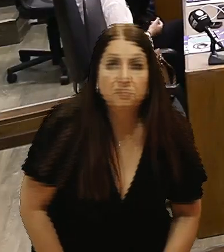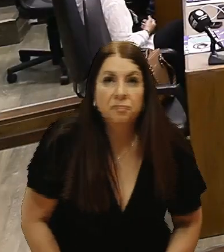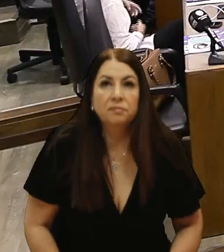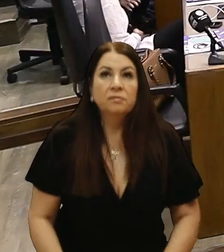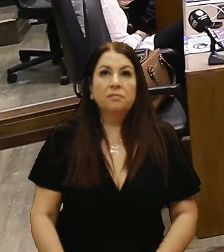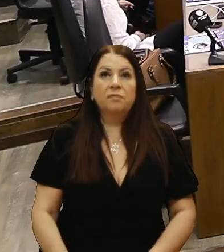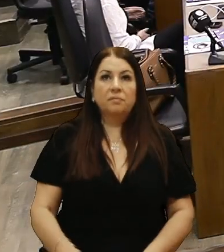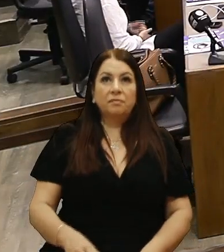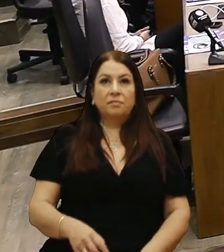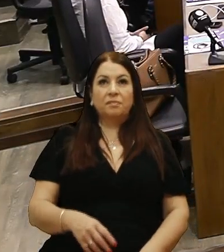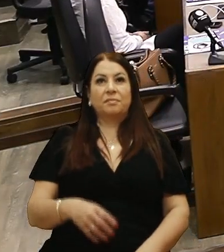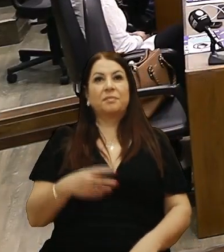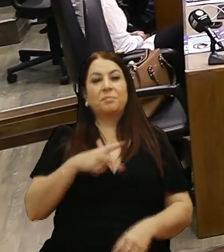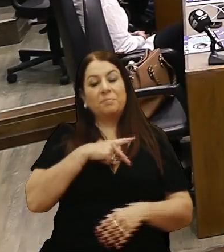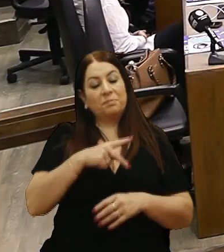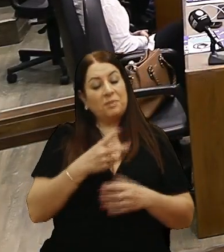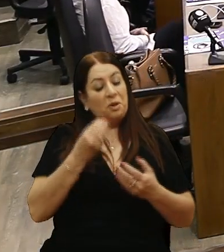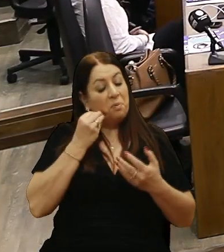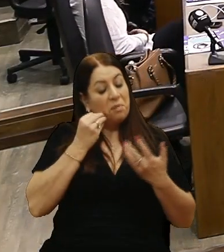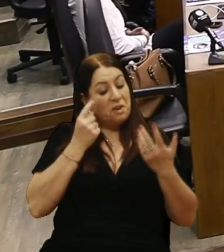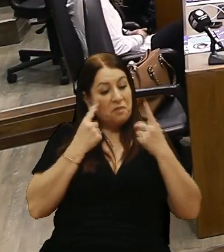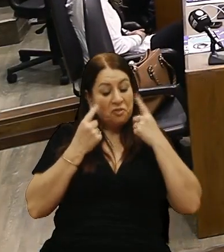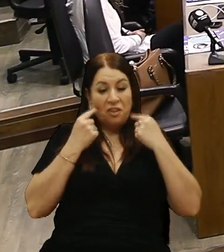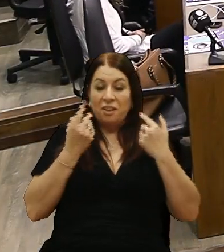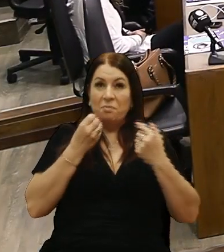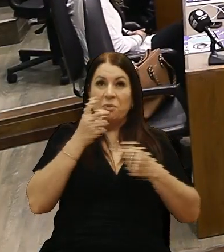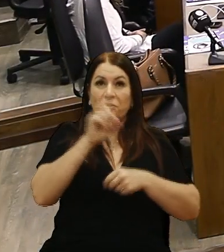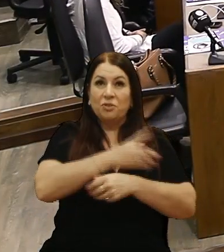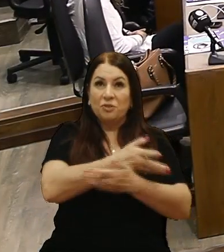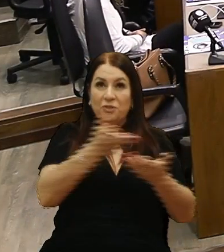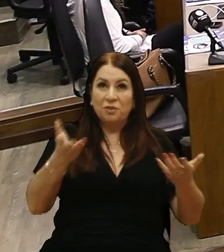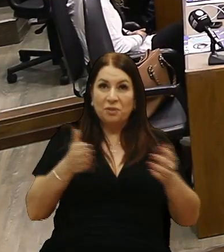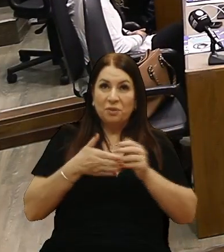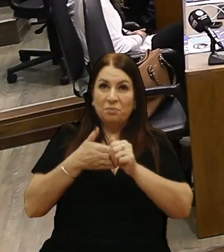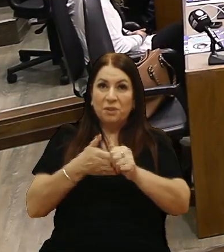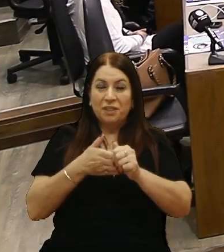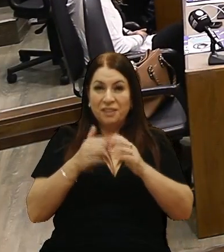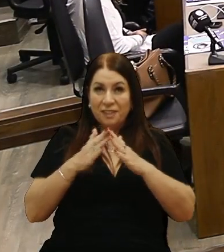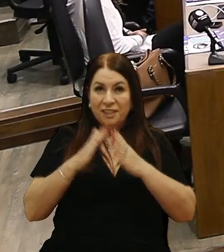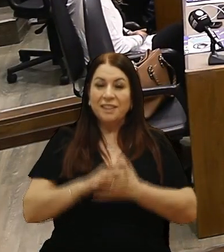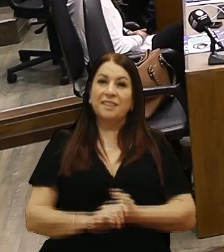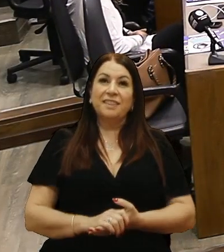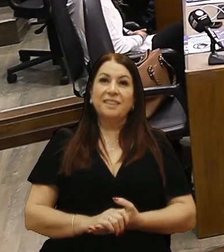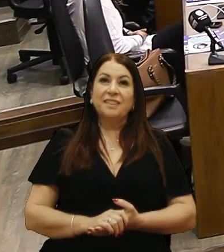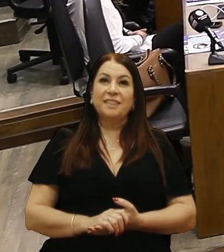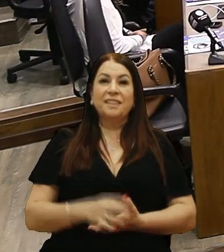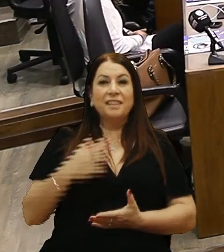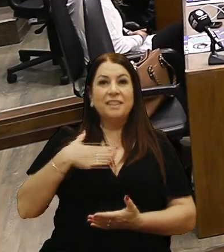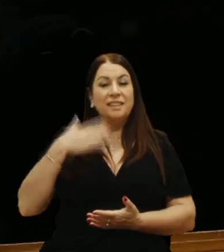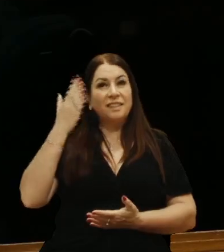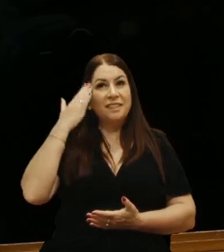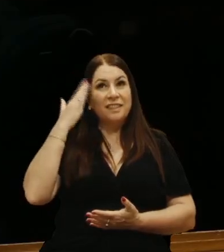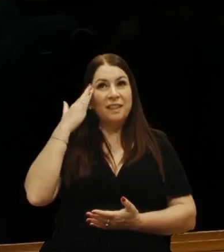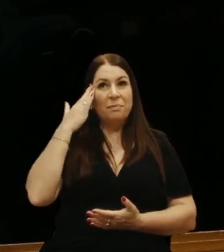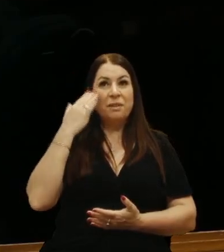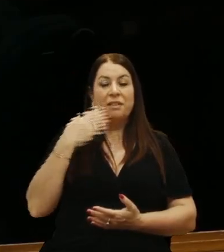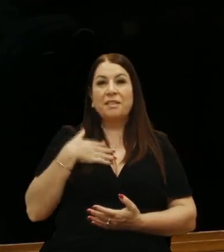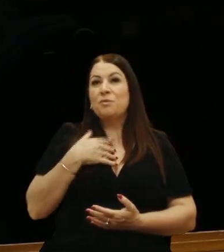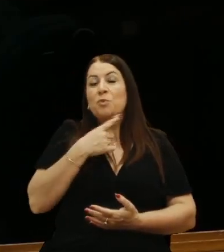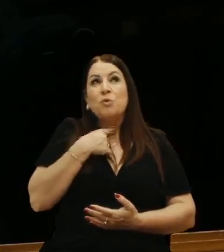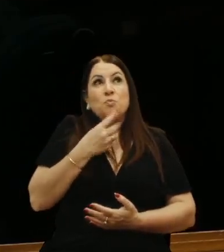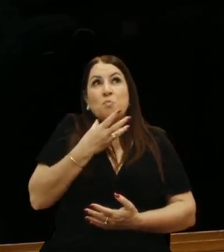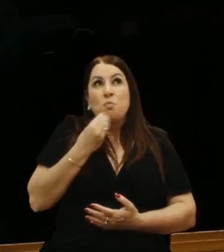Presidente, obviamente vou chorar. Bom dia a todos e todas, quem nos acompanha de casa. O senhor sabe que eu tenho um apreço danado pela minha família, e